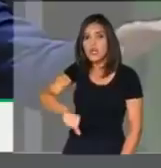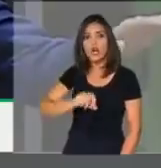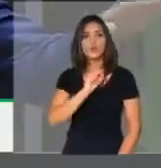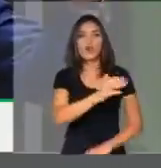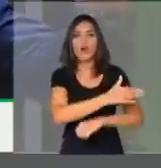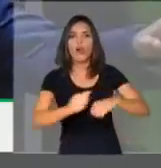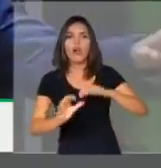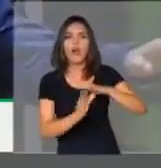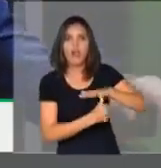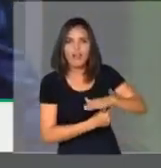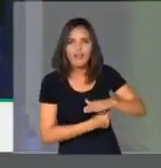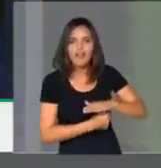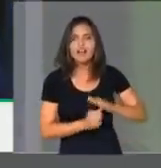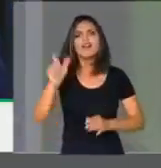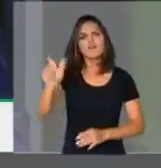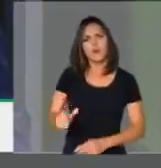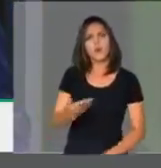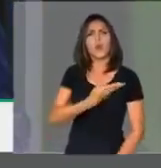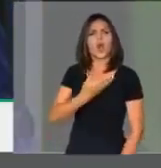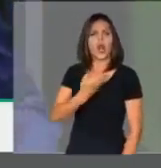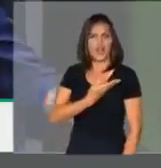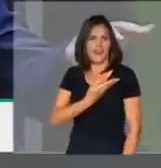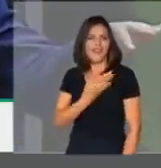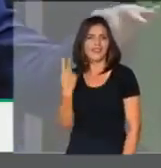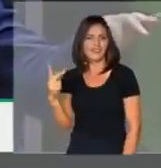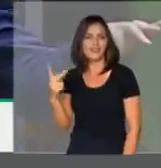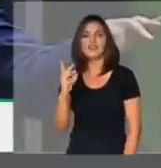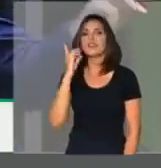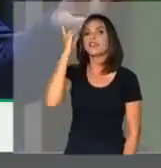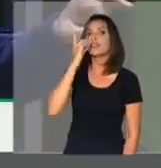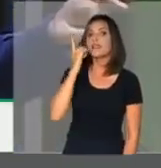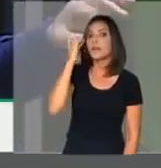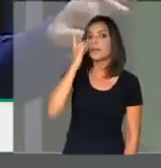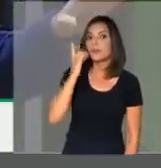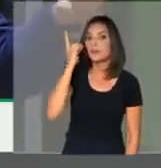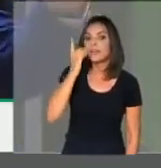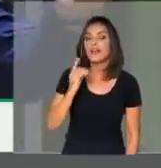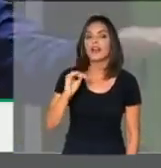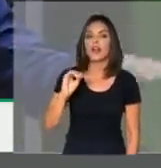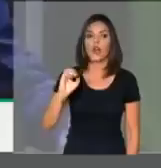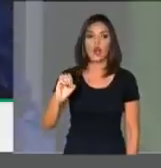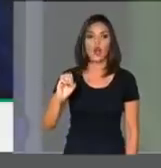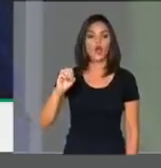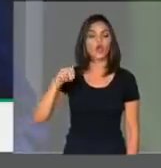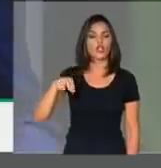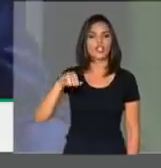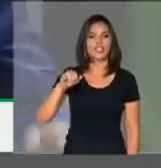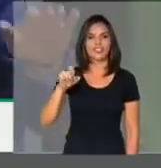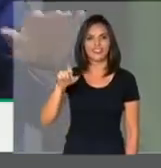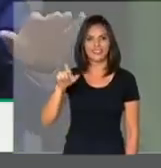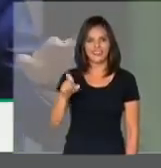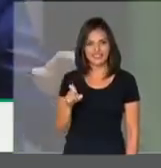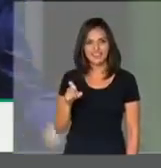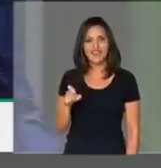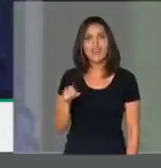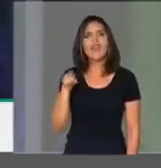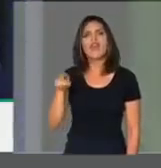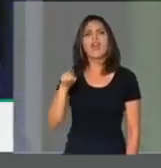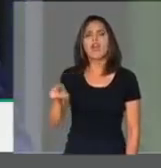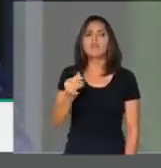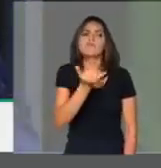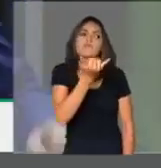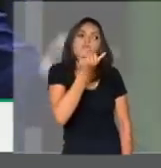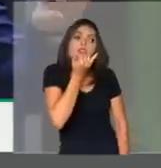que o seu colega de governo, deputado e agora ministro Onyx Lorenzoni, estava